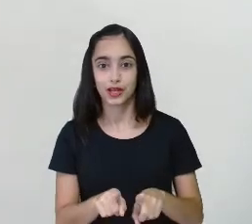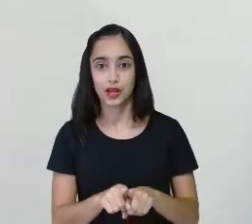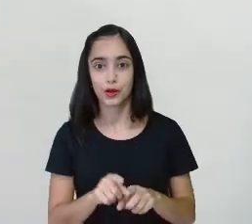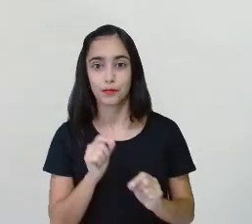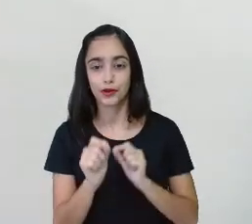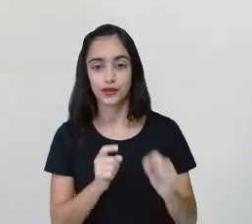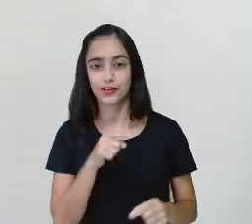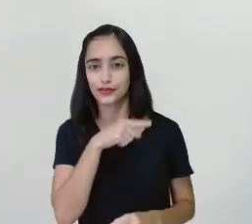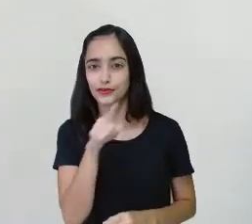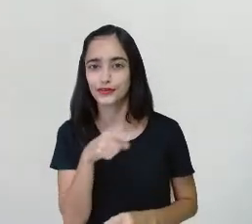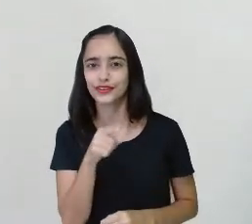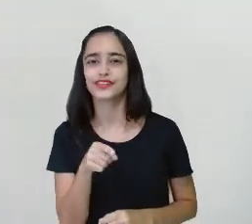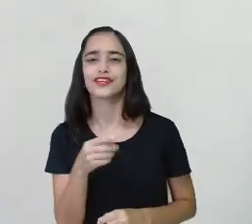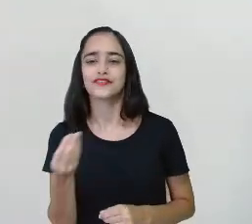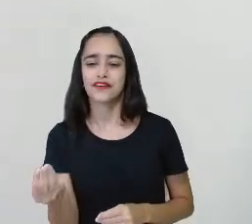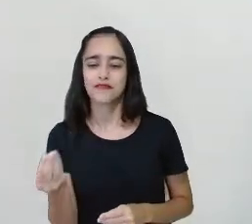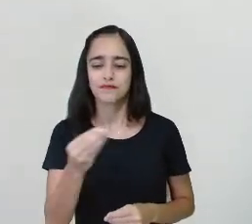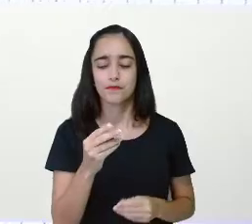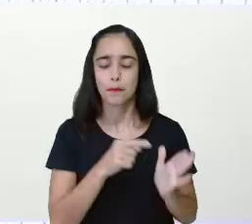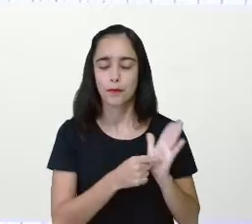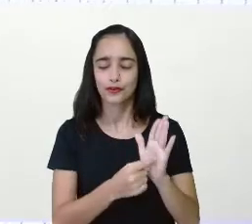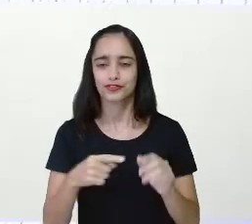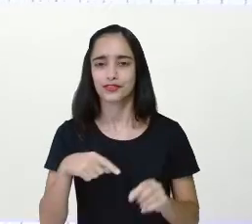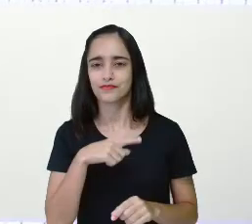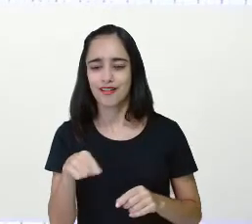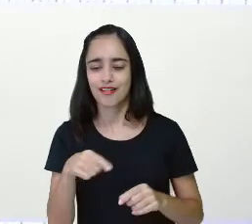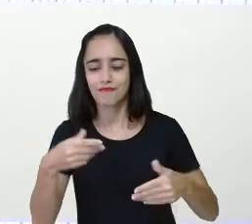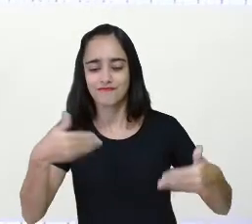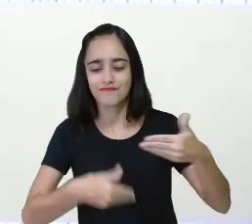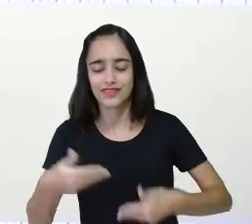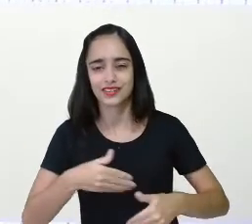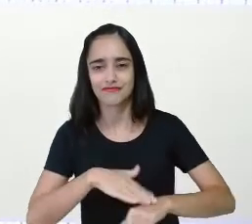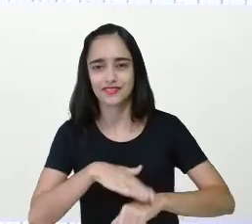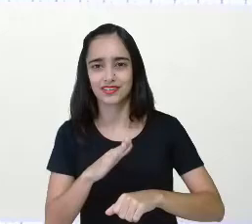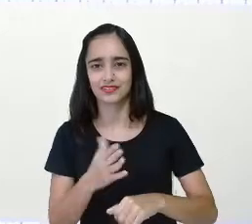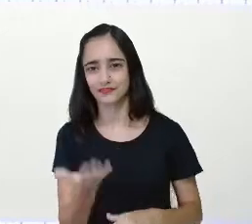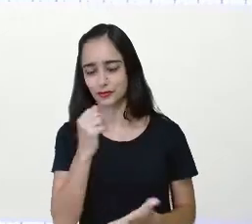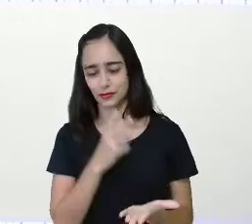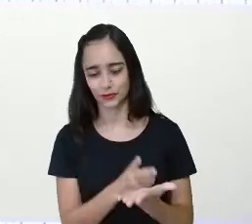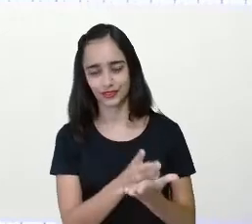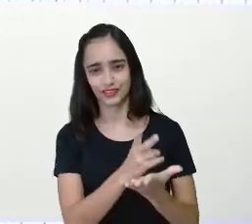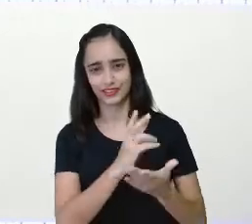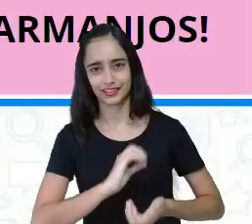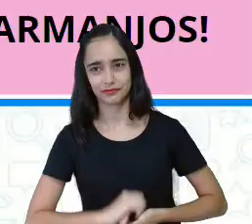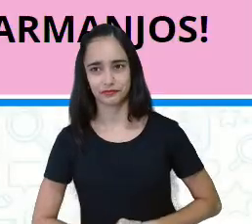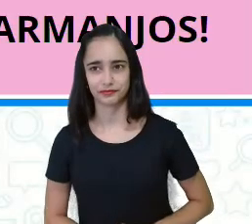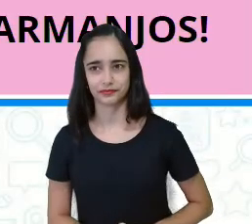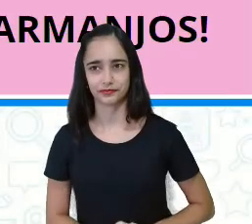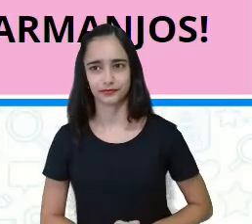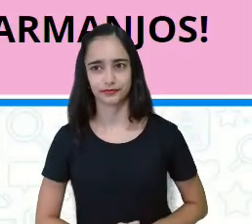trazer para que elas participem mais. Que bom, professora Kátia. Então, vamos continuar.